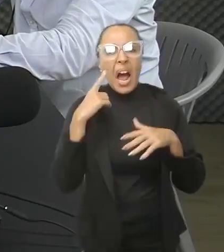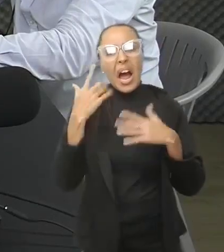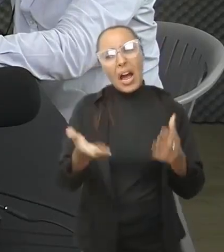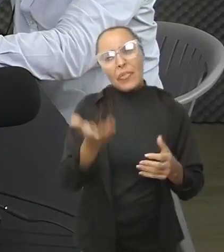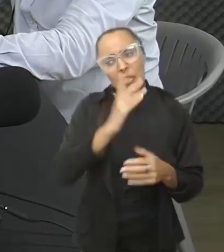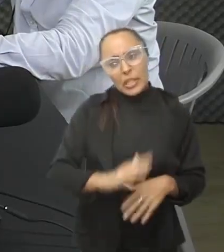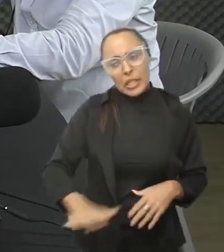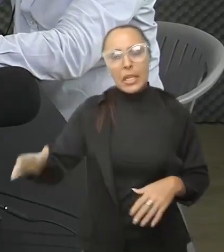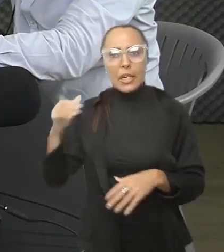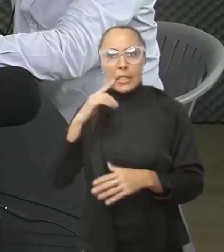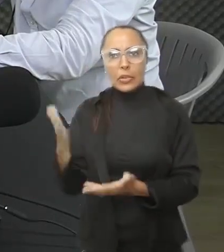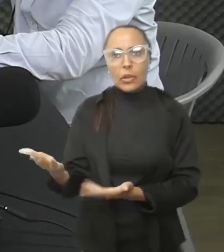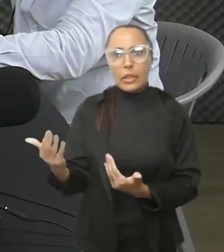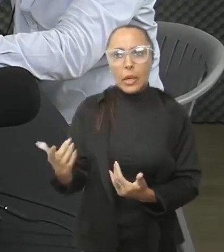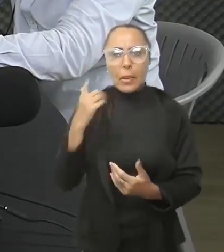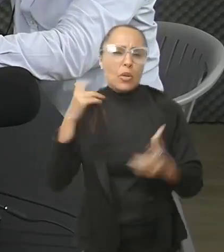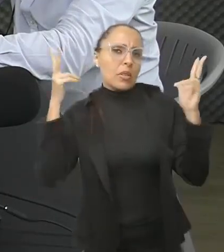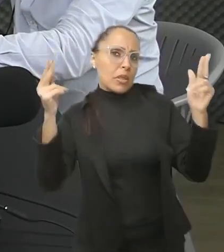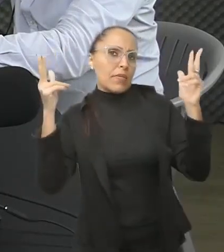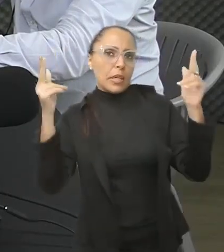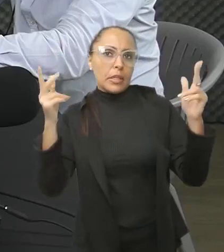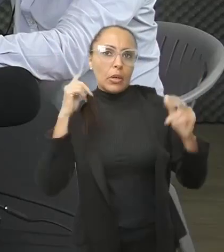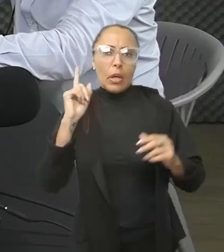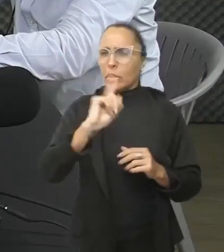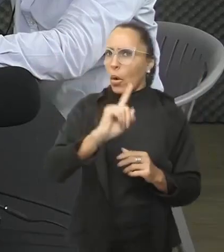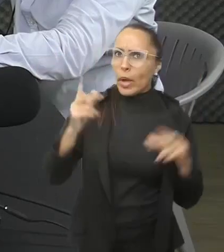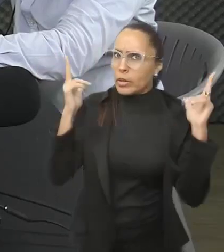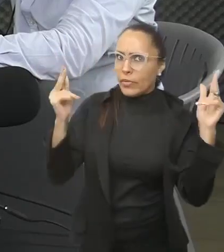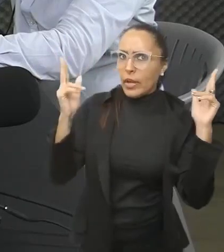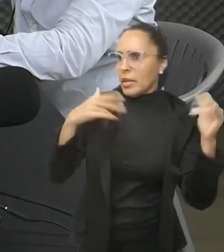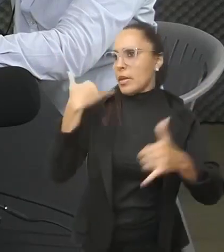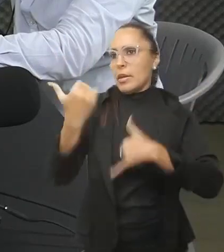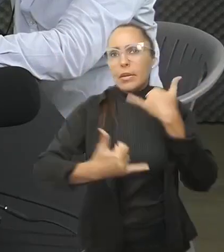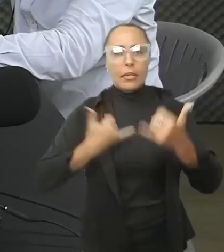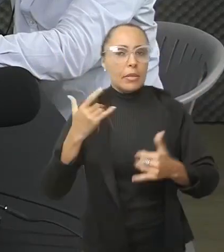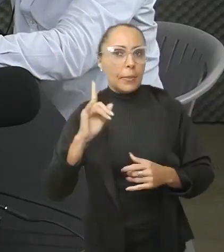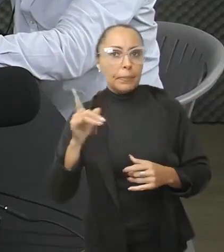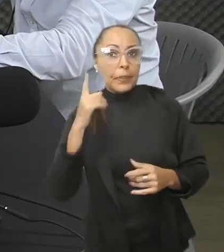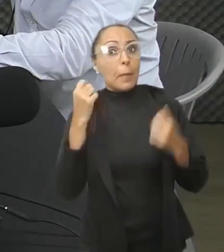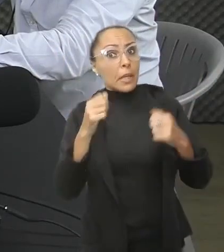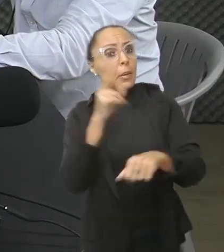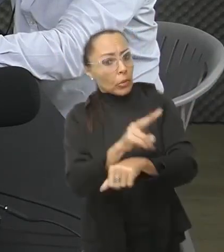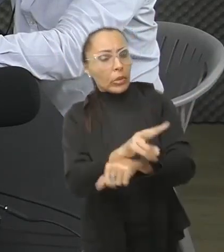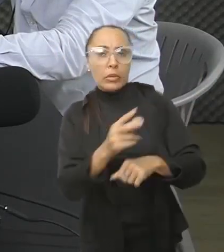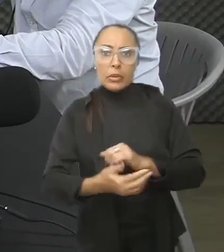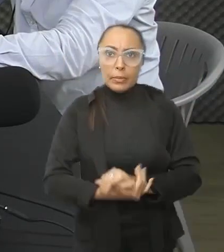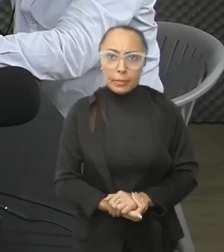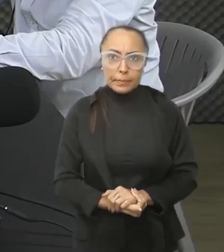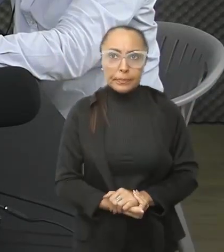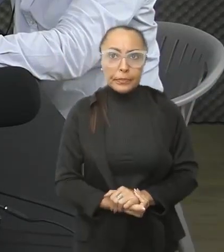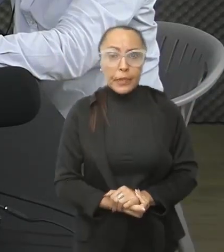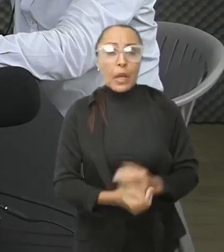é festa de adolescente, o pessoal está se divertindo. Não, não é divertir. Temos que proteger. É